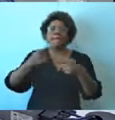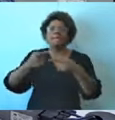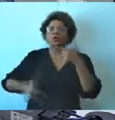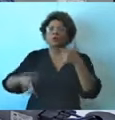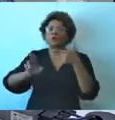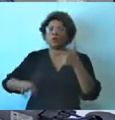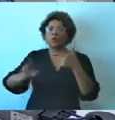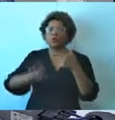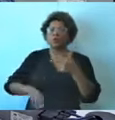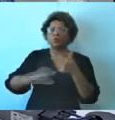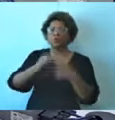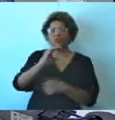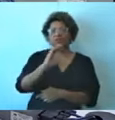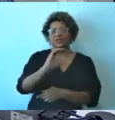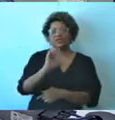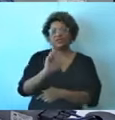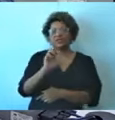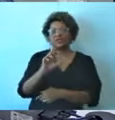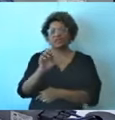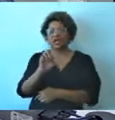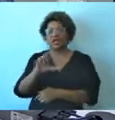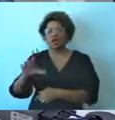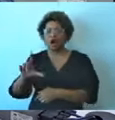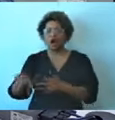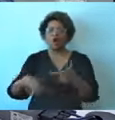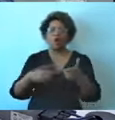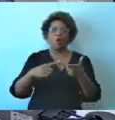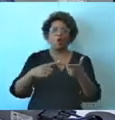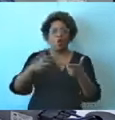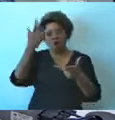na condução de motociclista, tudo nesse mesmo sentido de